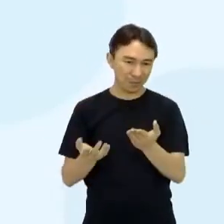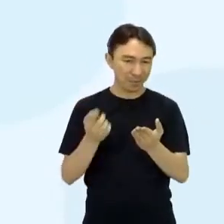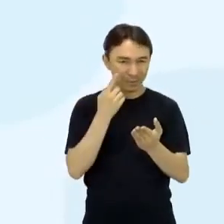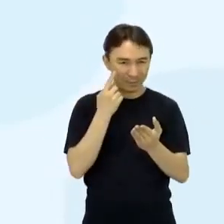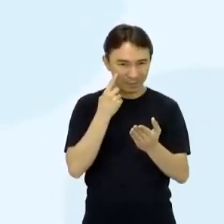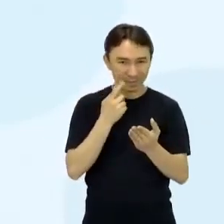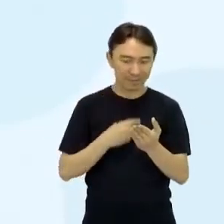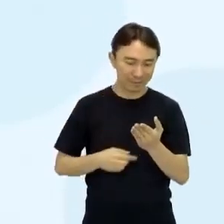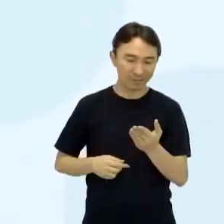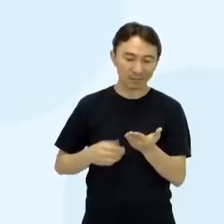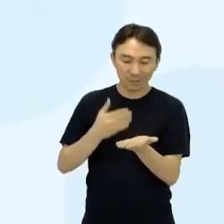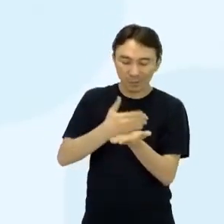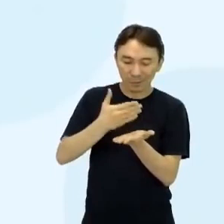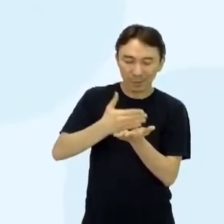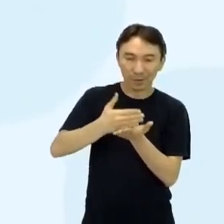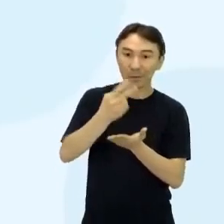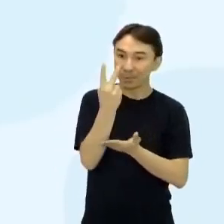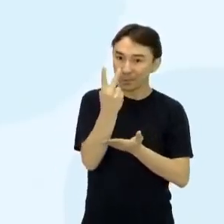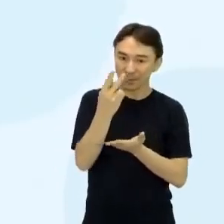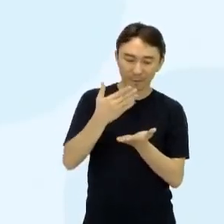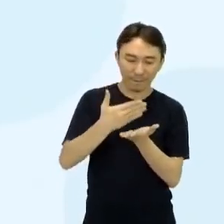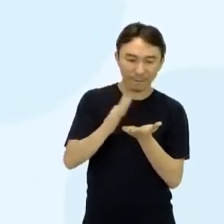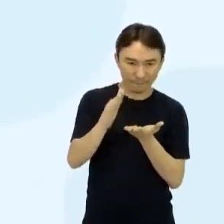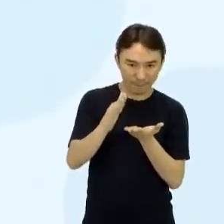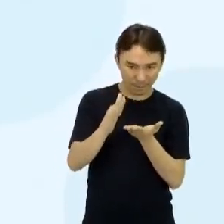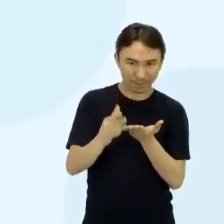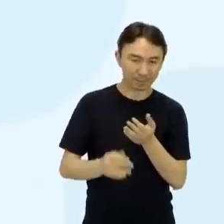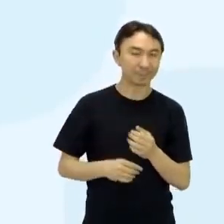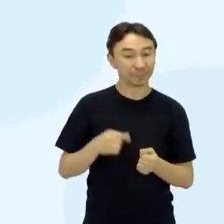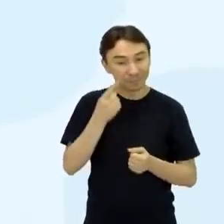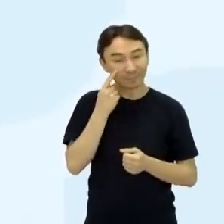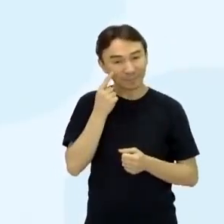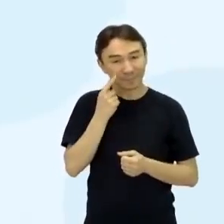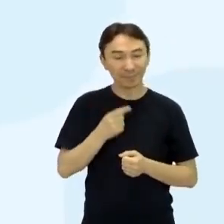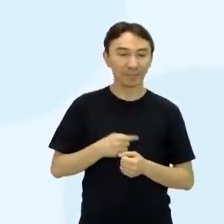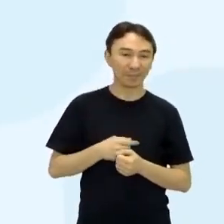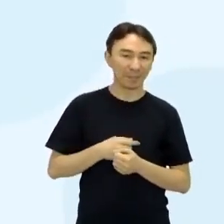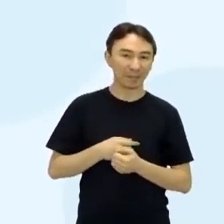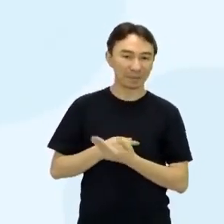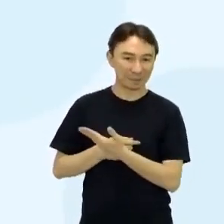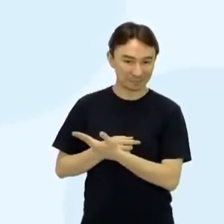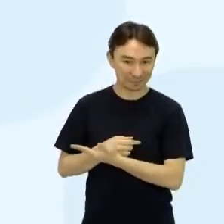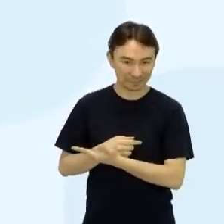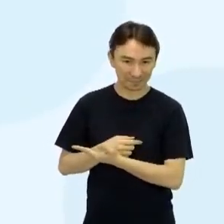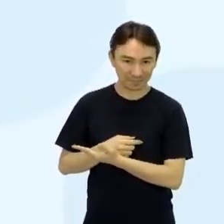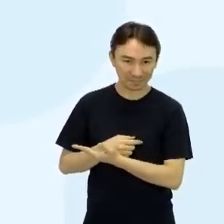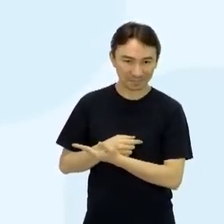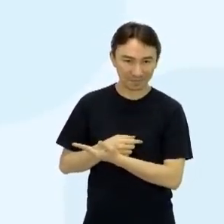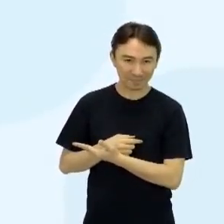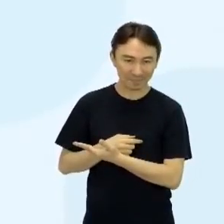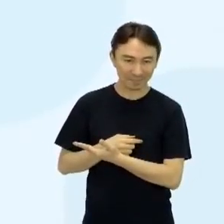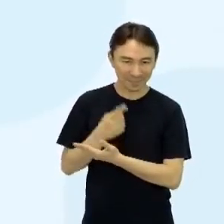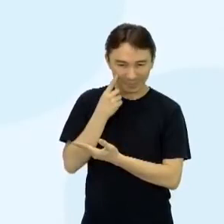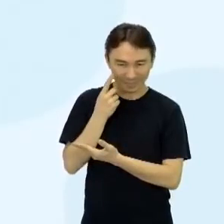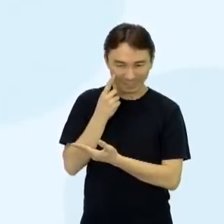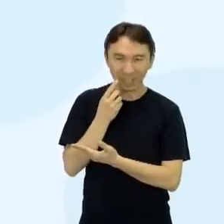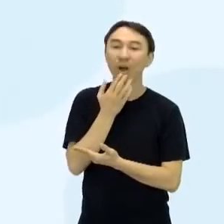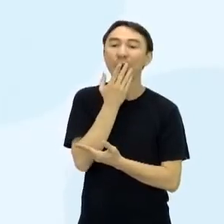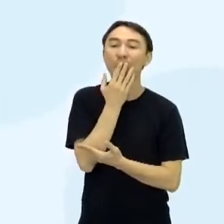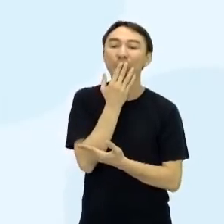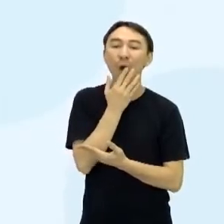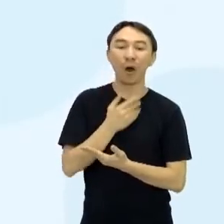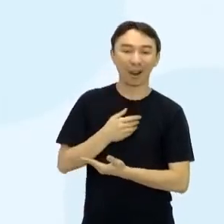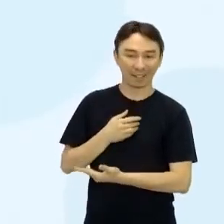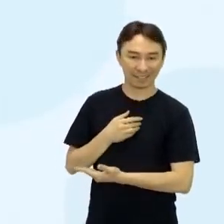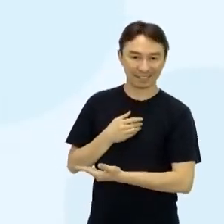2 partes dessa daí. Então, ó, de olho na tela aí, ó, olha as 2 partes aparecendo coloridinho. Dá uma